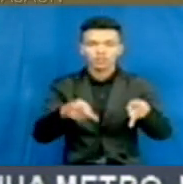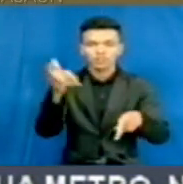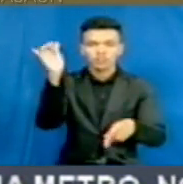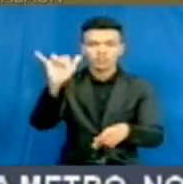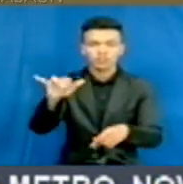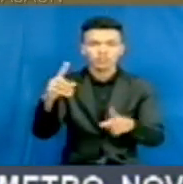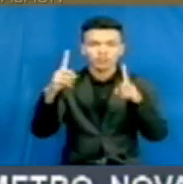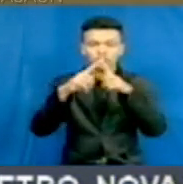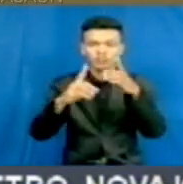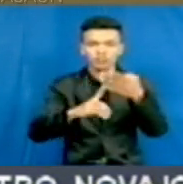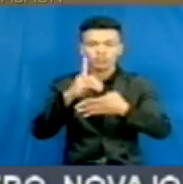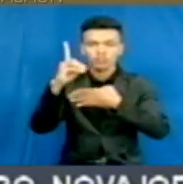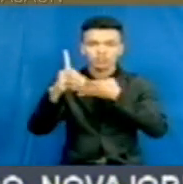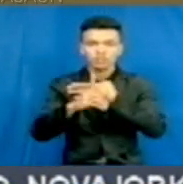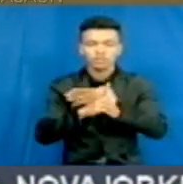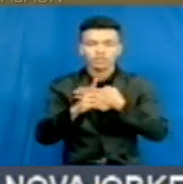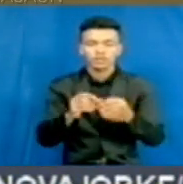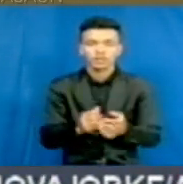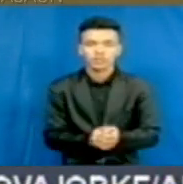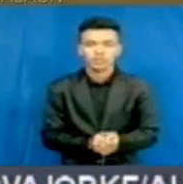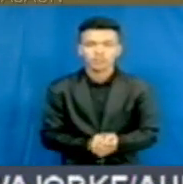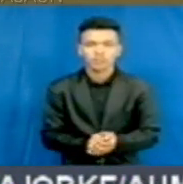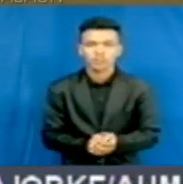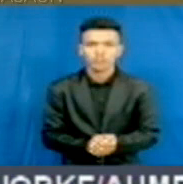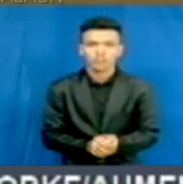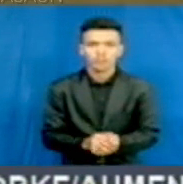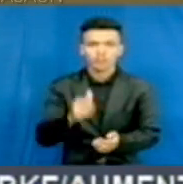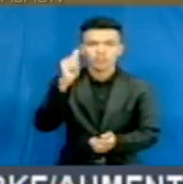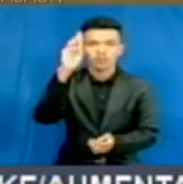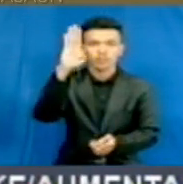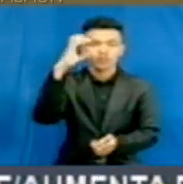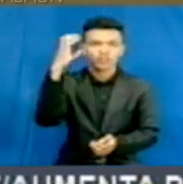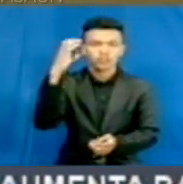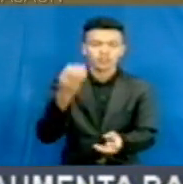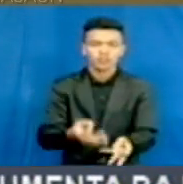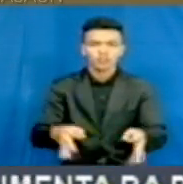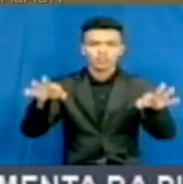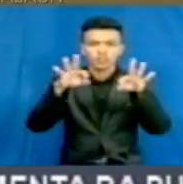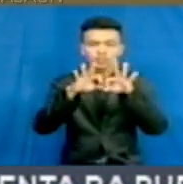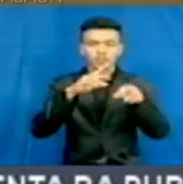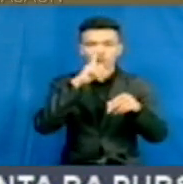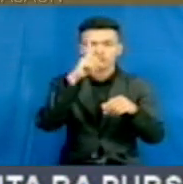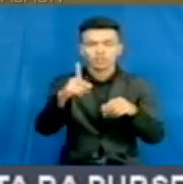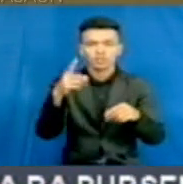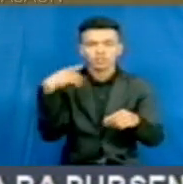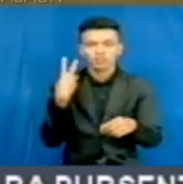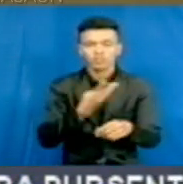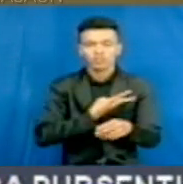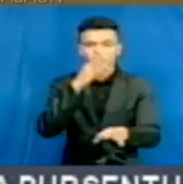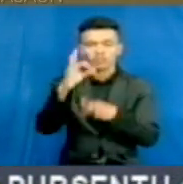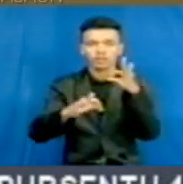para desenvolvimento para investimento categoria A, B, C, CERN, importante ter teve para te garante